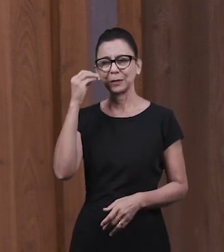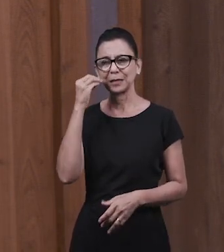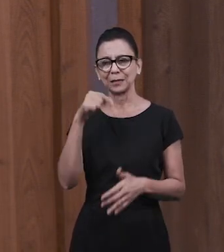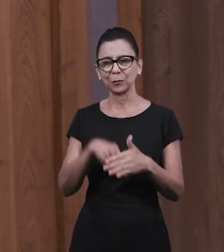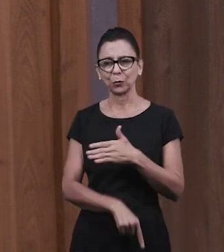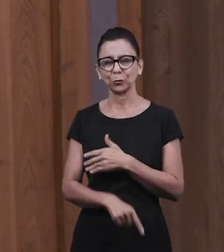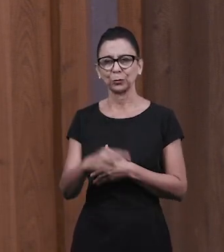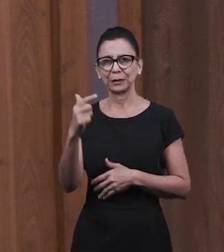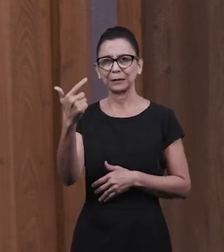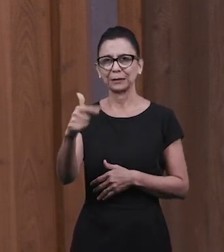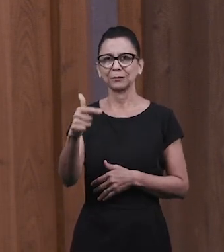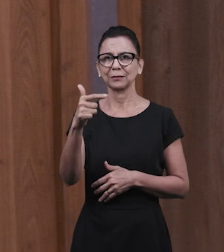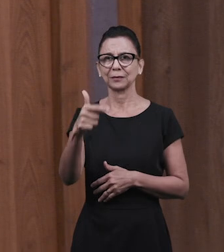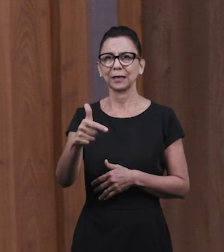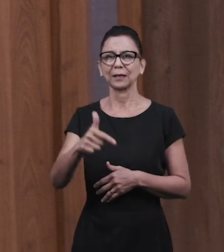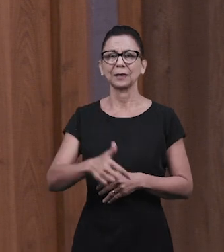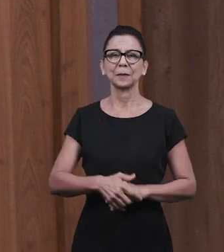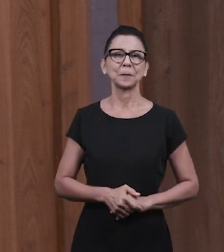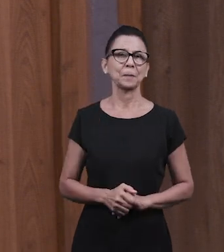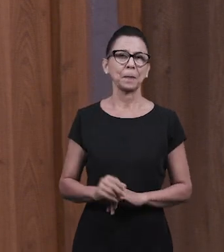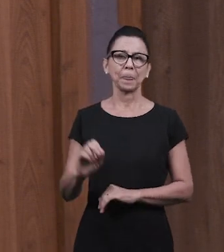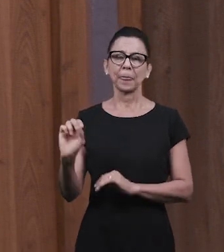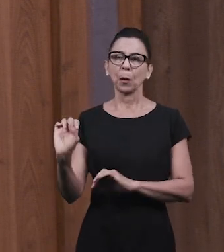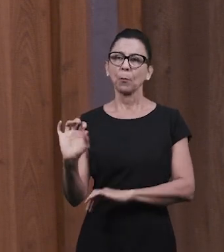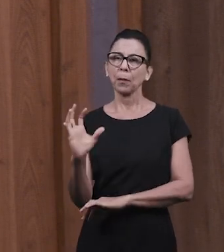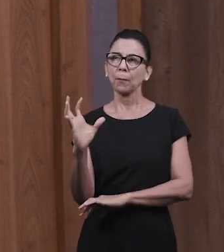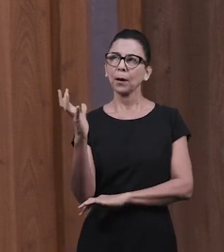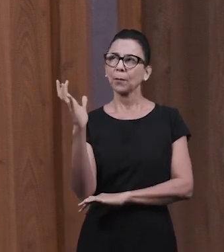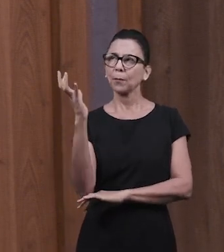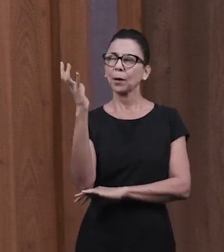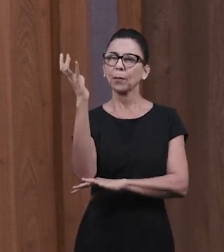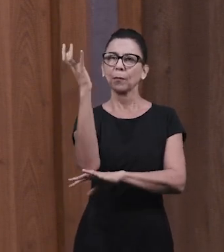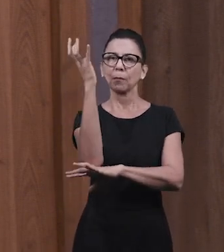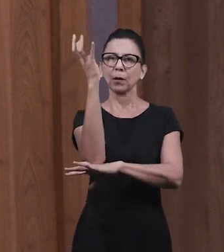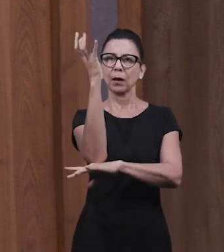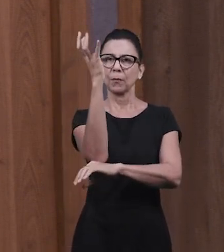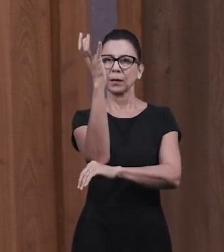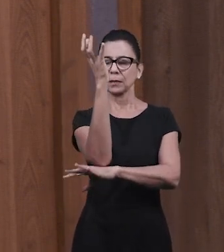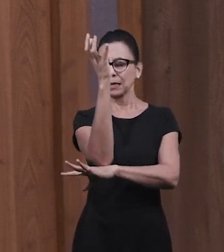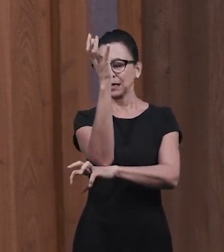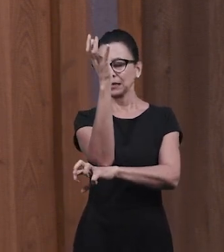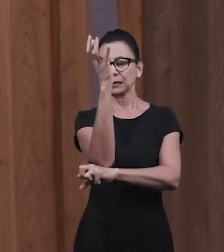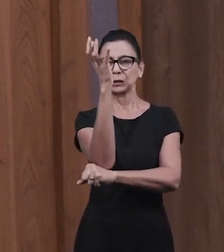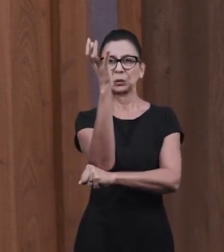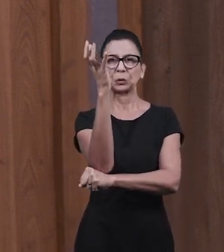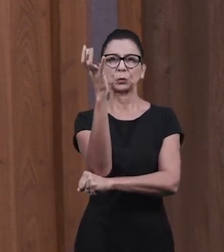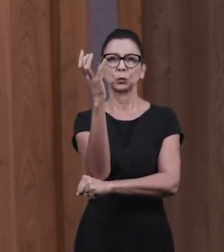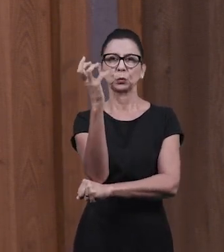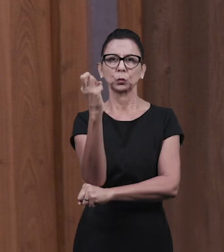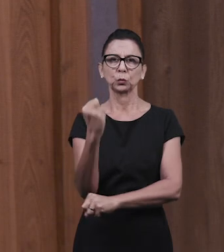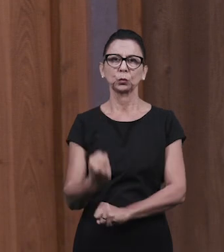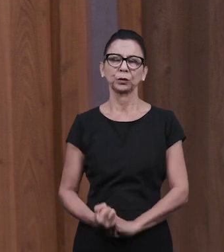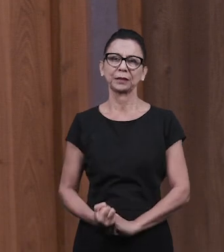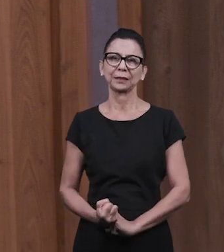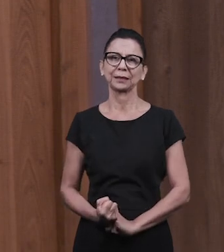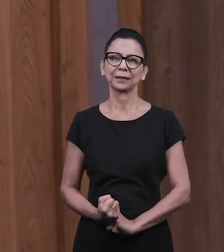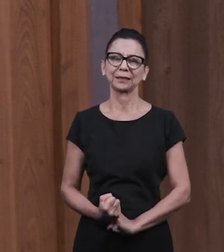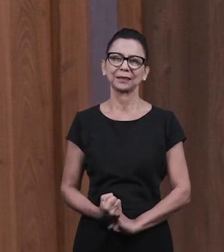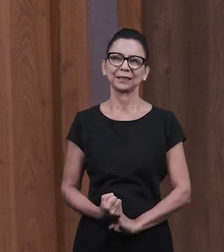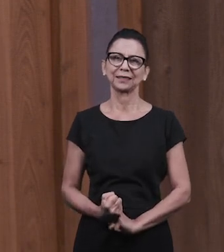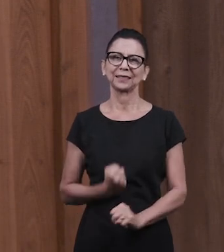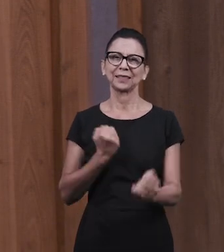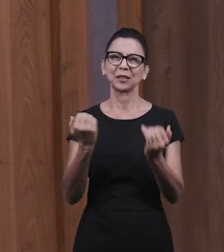né? Podem crescer muito para cima, mas não crescem na profundidade do conhecimento das coisas do Senhor. Muito